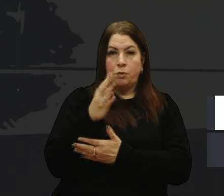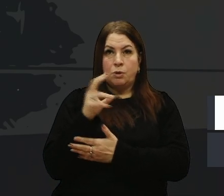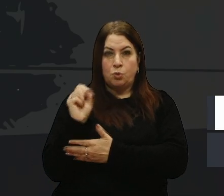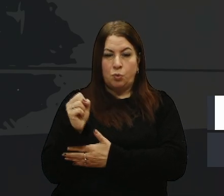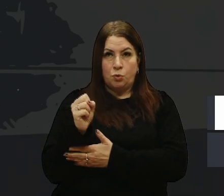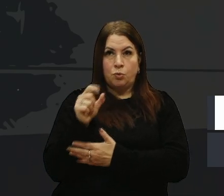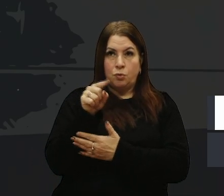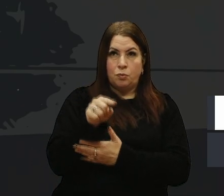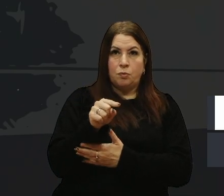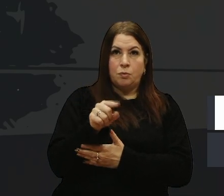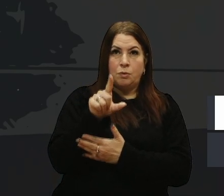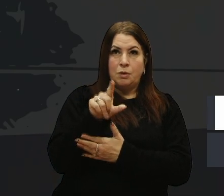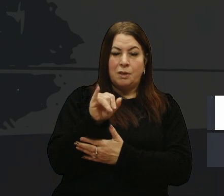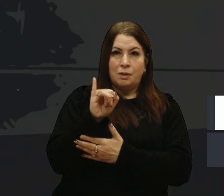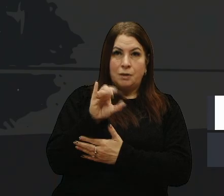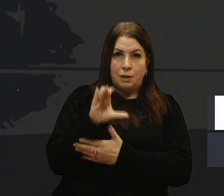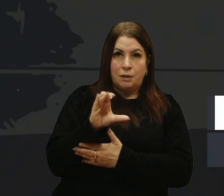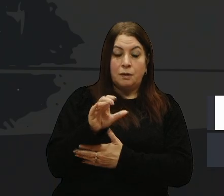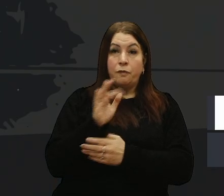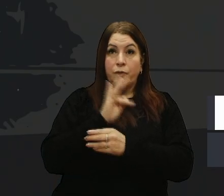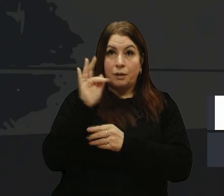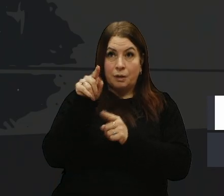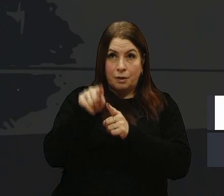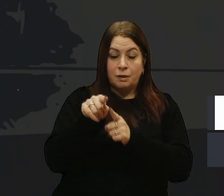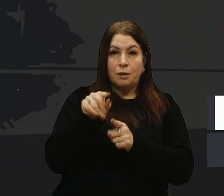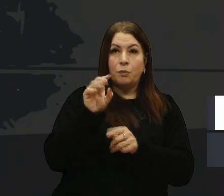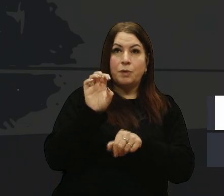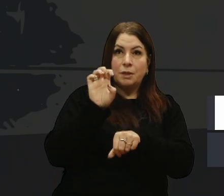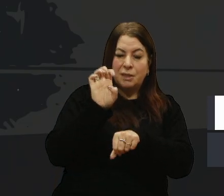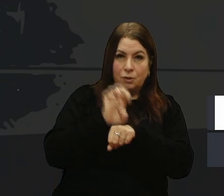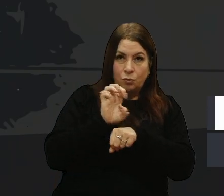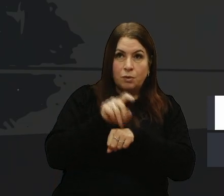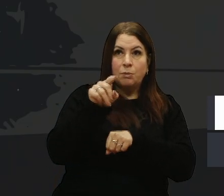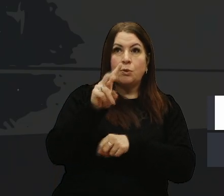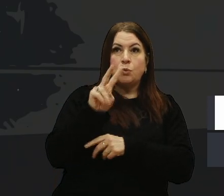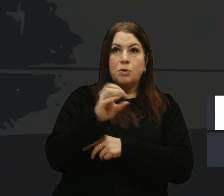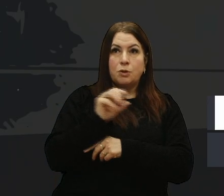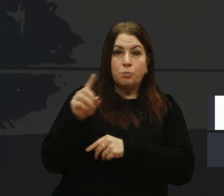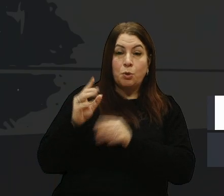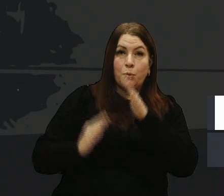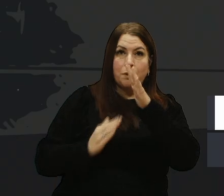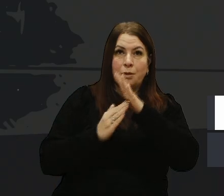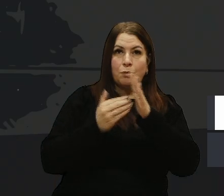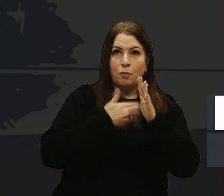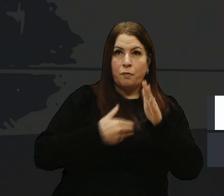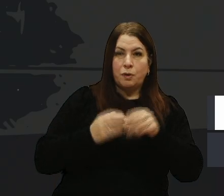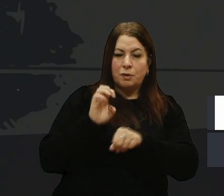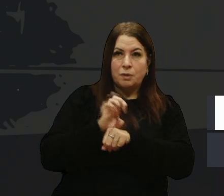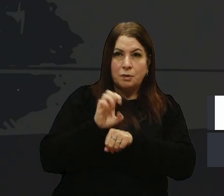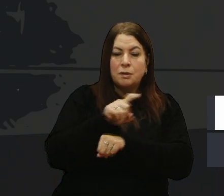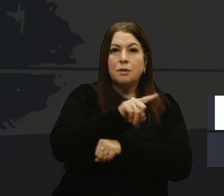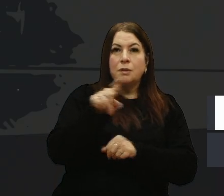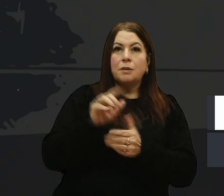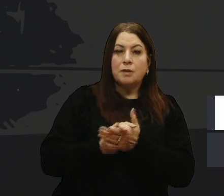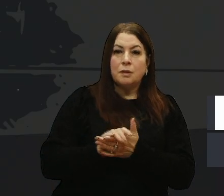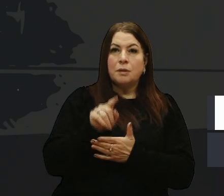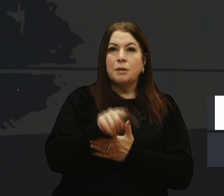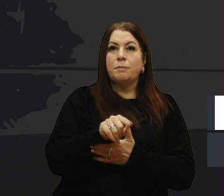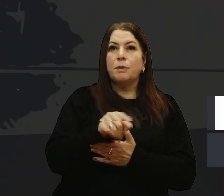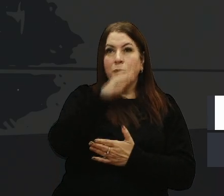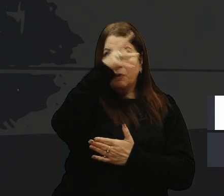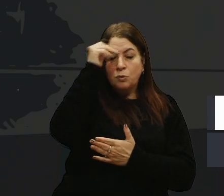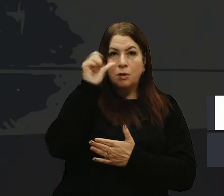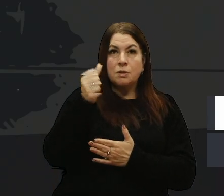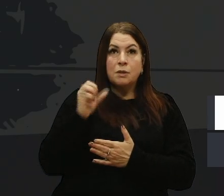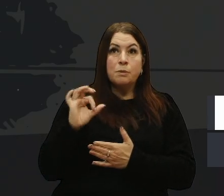a LIC federal, esse valor, né? A LIC estadual 200 mil, que é o teto máximo do governo do estado, convênio da prefeitura 6 milhões,